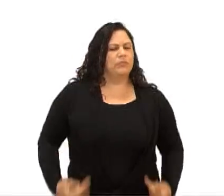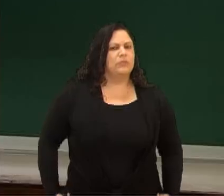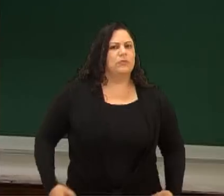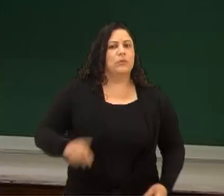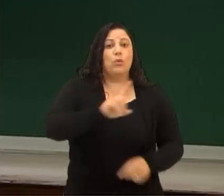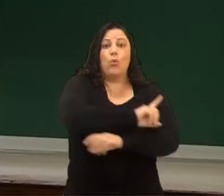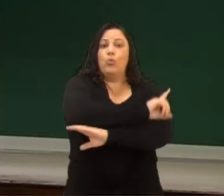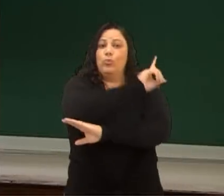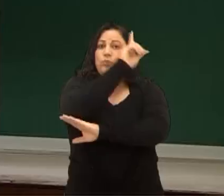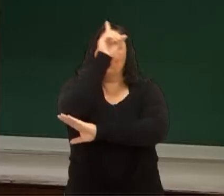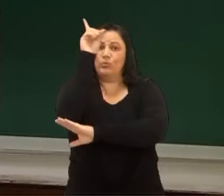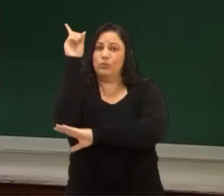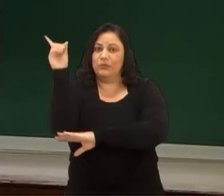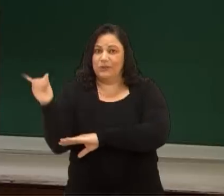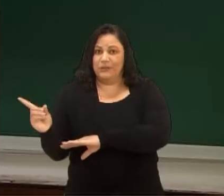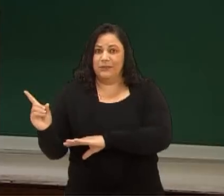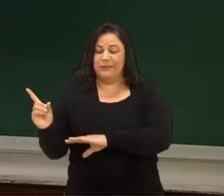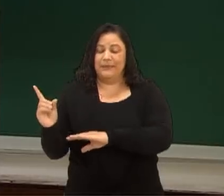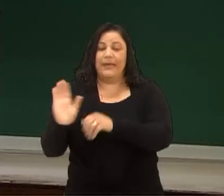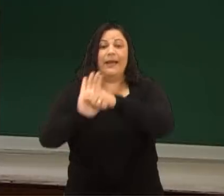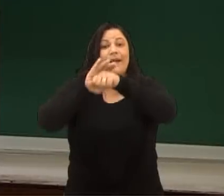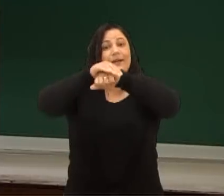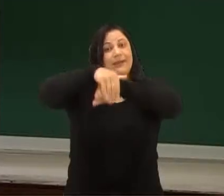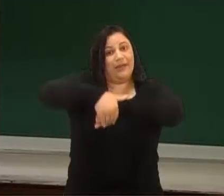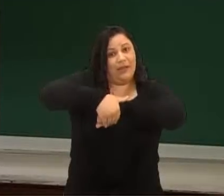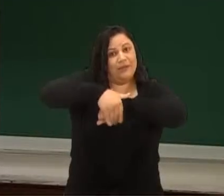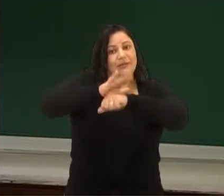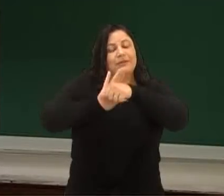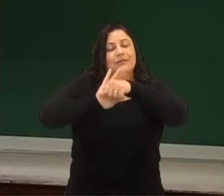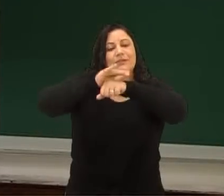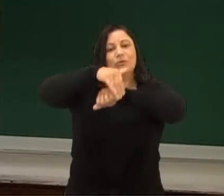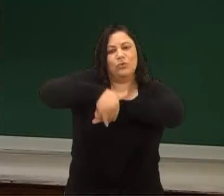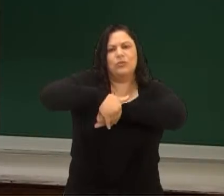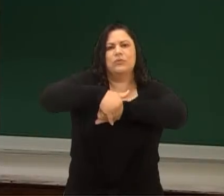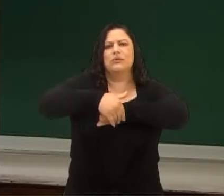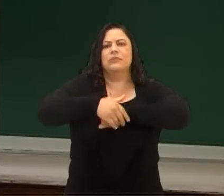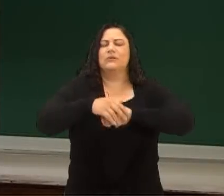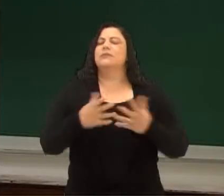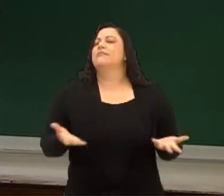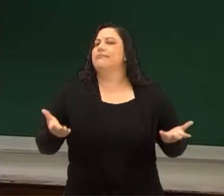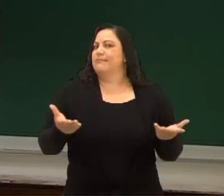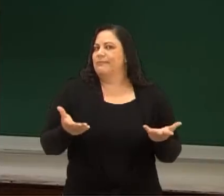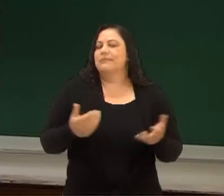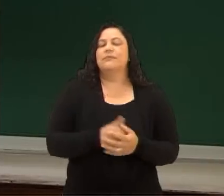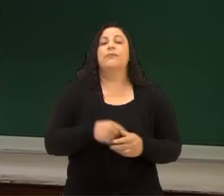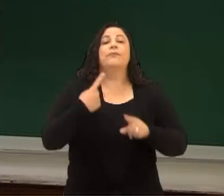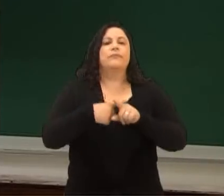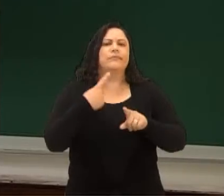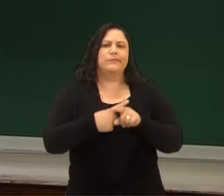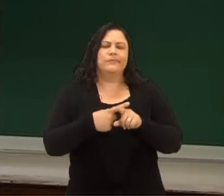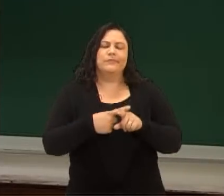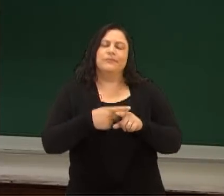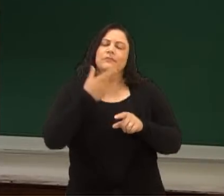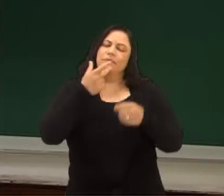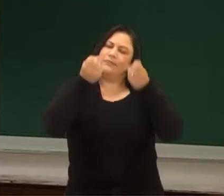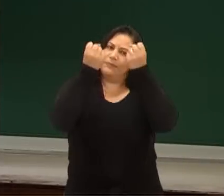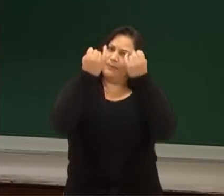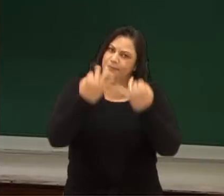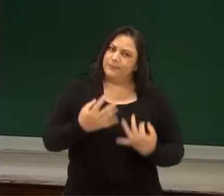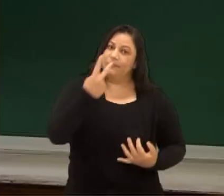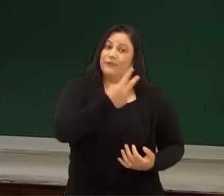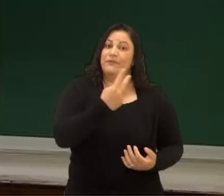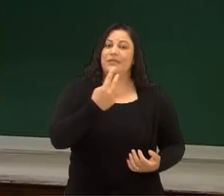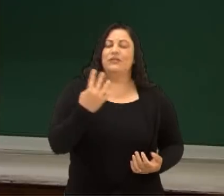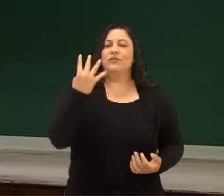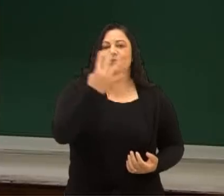da noite. Então, este movimento nos proporciona os dias e as noites, e não é à toa que nós dizemos, então, que o dia tem 24 horas, pois é o tempo que a